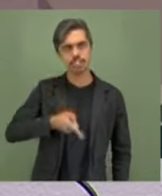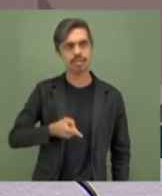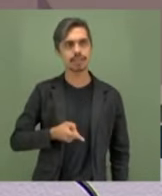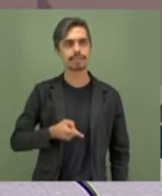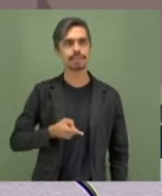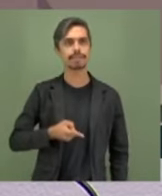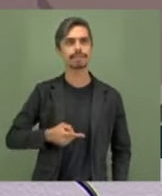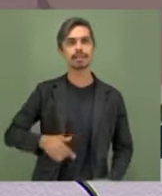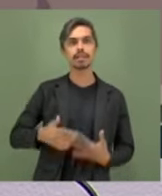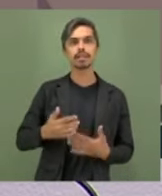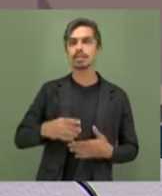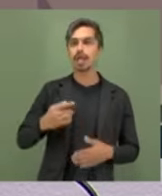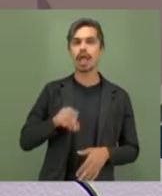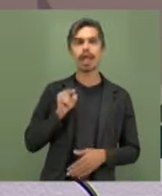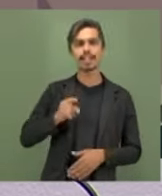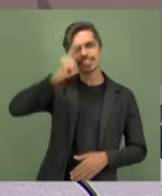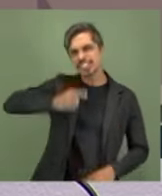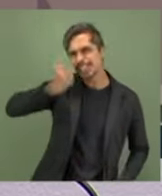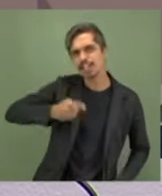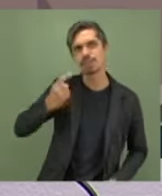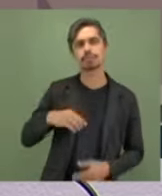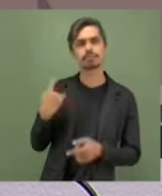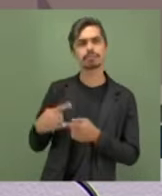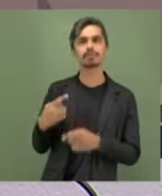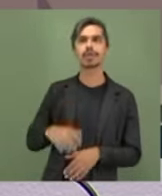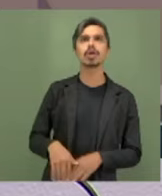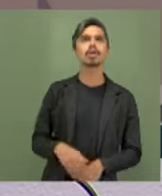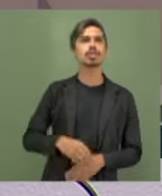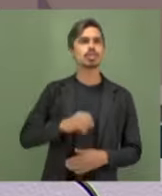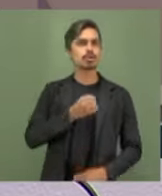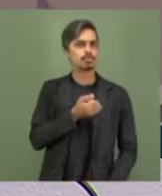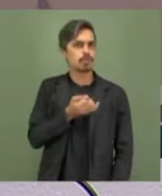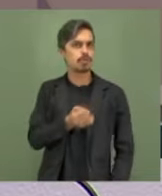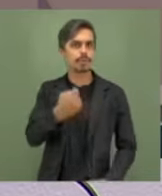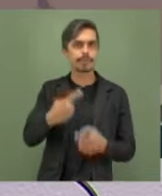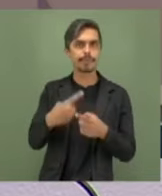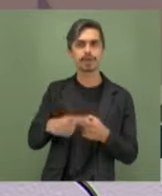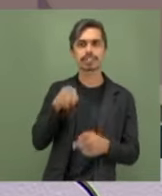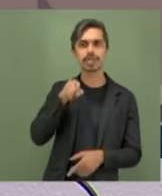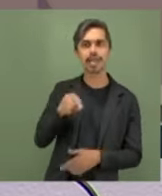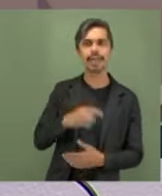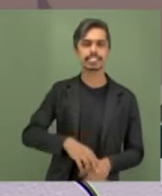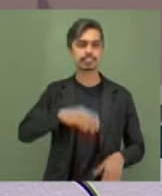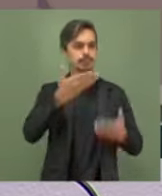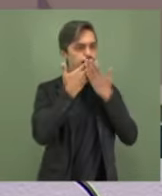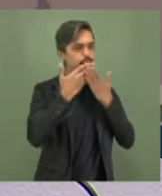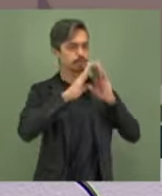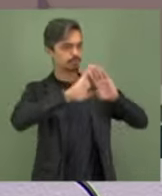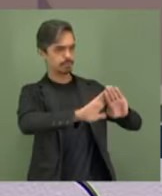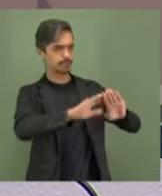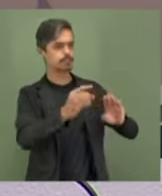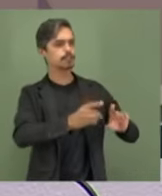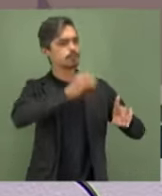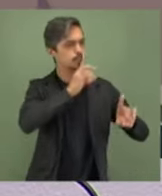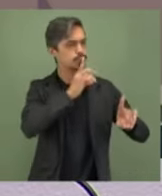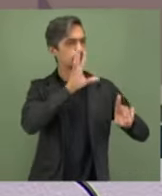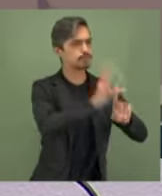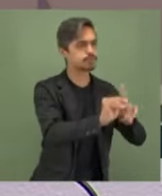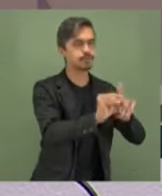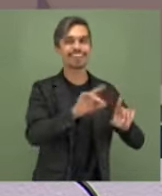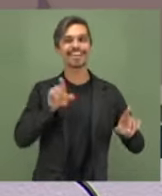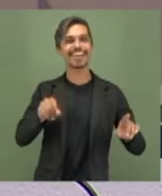regime cobarde, porque quem censura os outros é cobarde. A censura é a arma dos